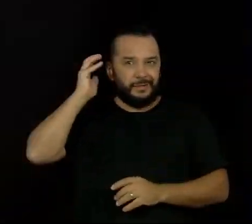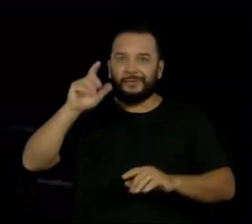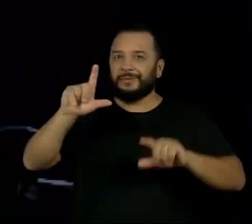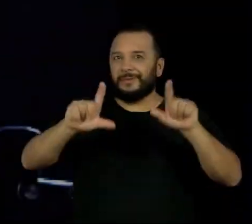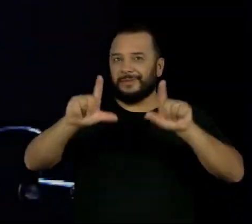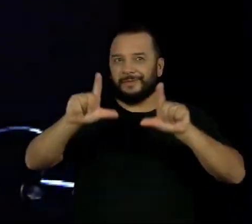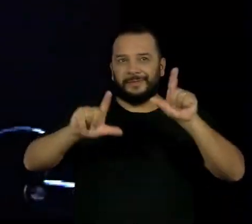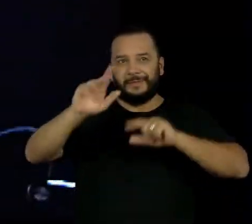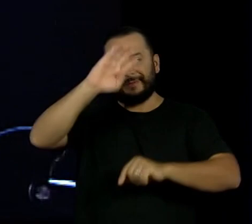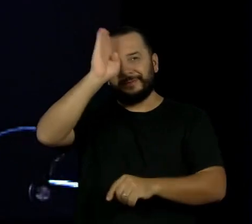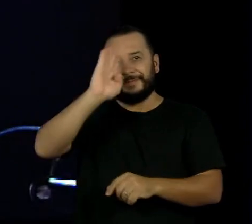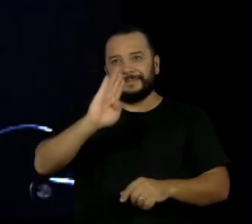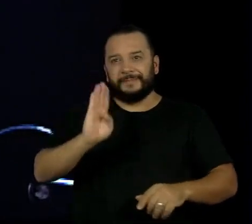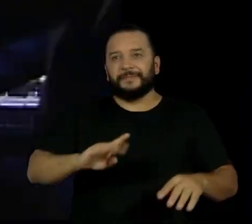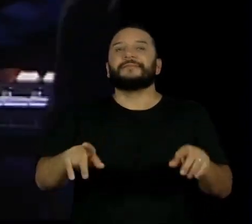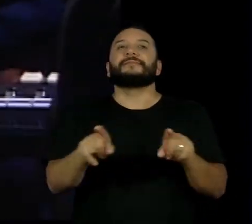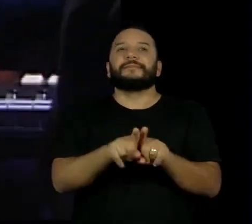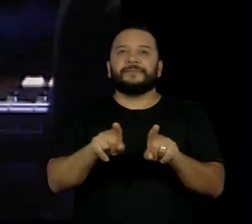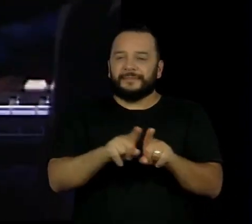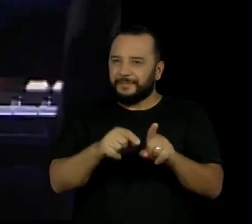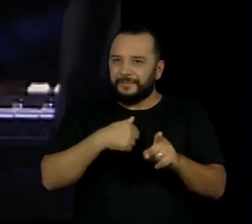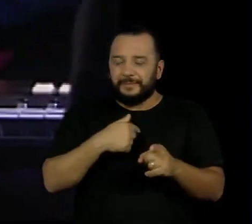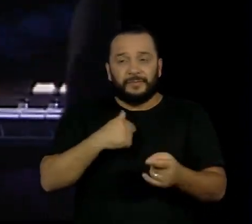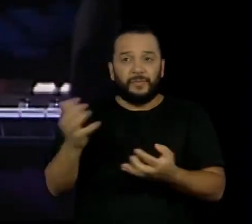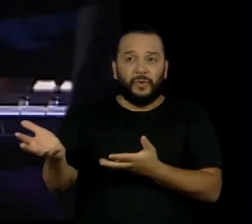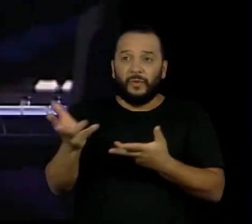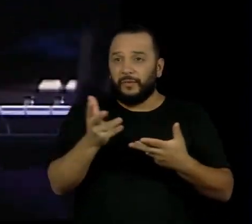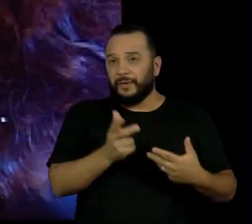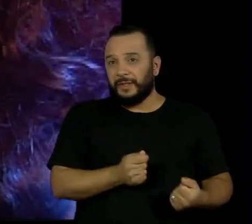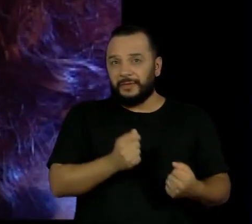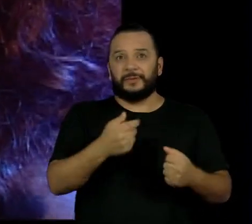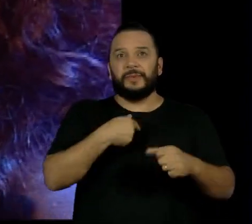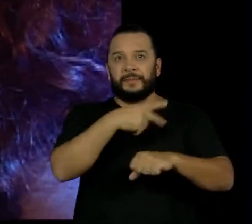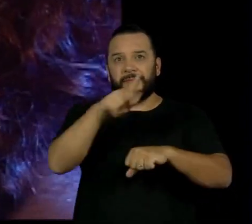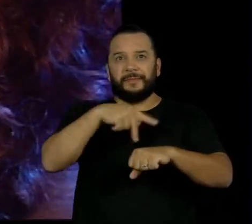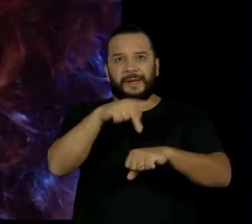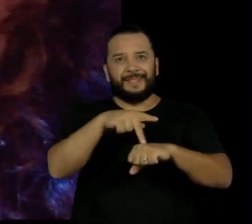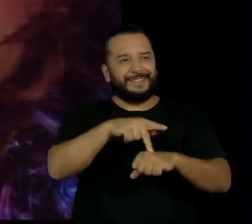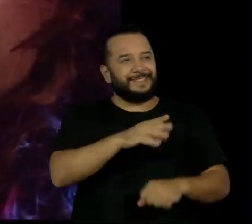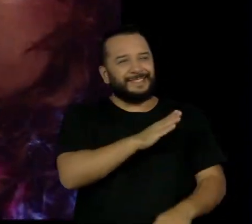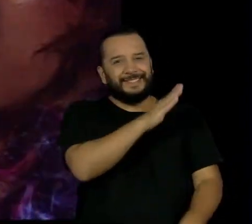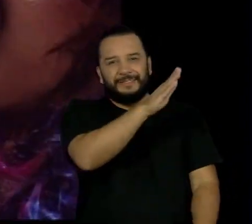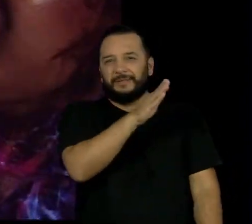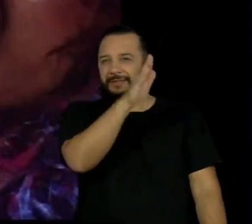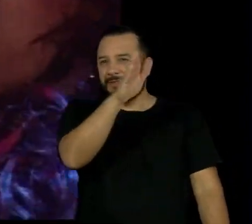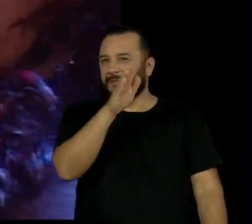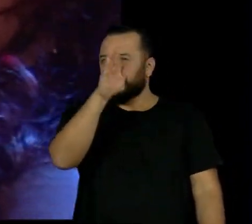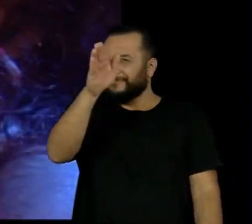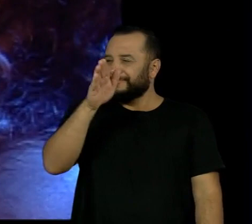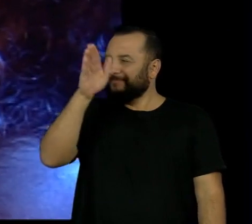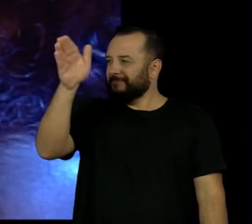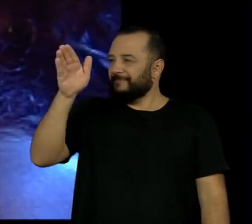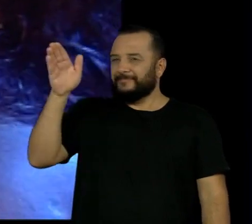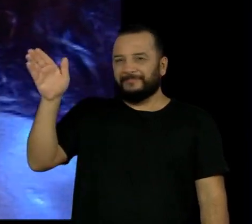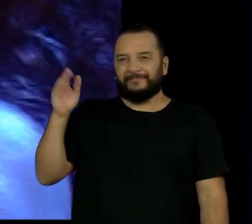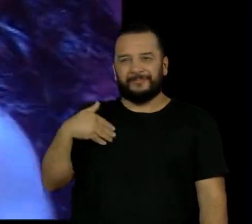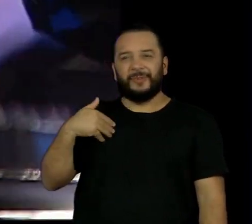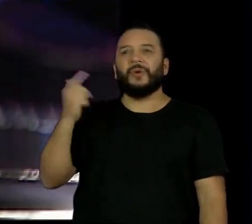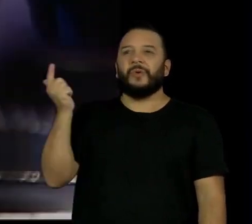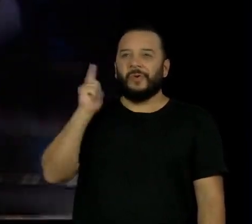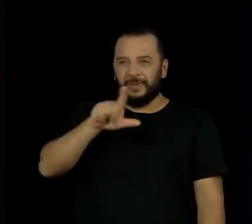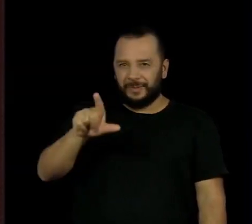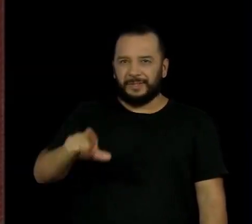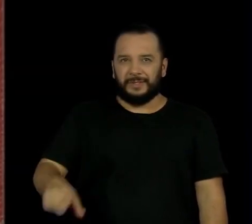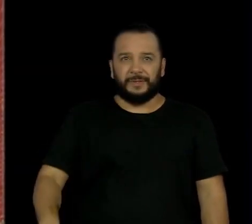Brasil, além de convites para turnês por vários países. Eu vou convidar na malha, eu